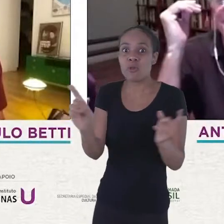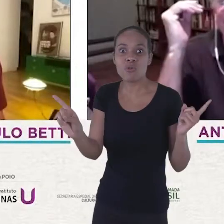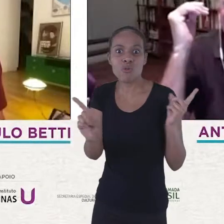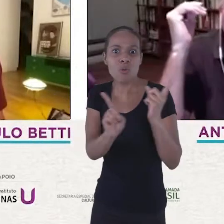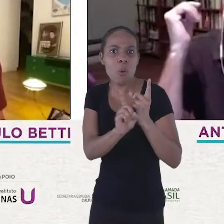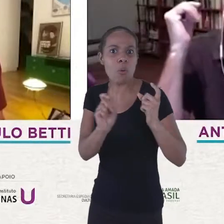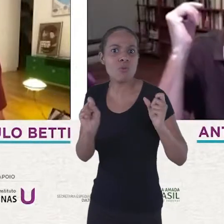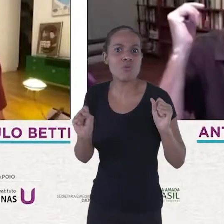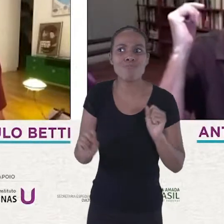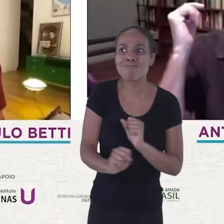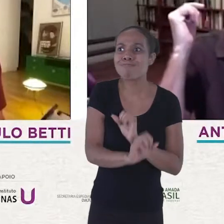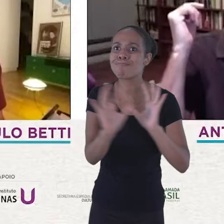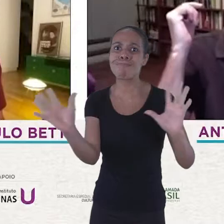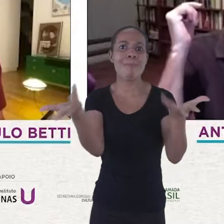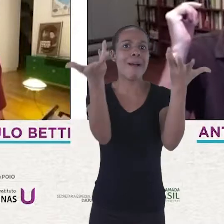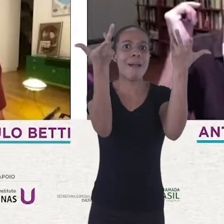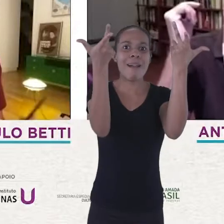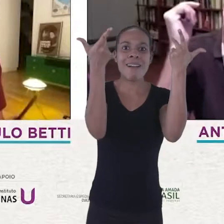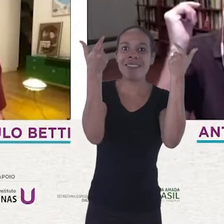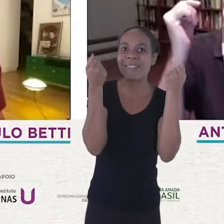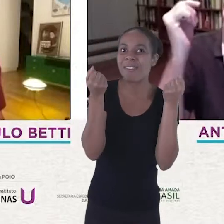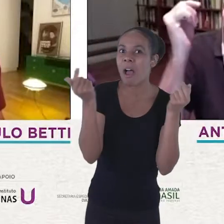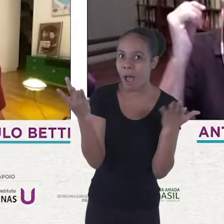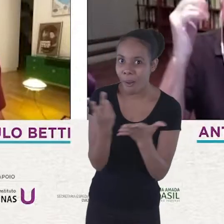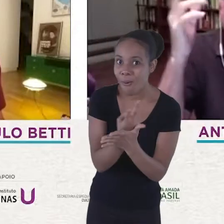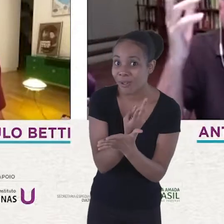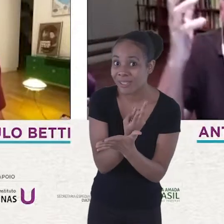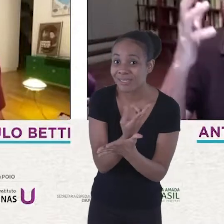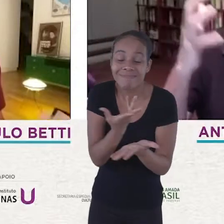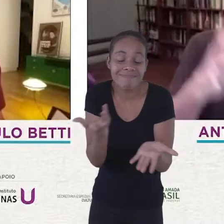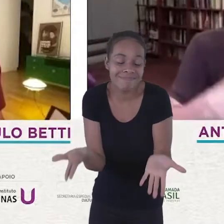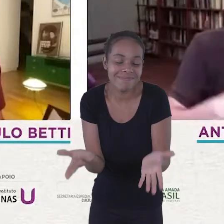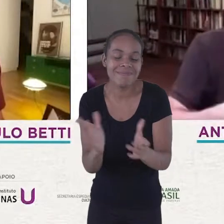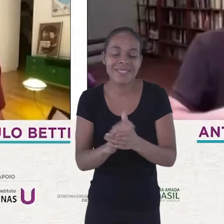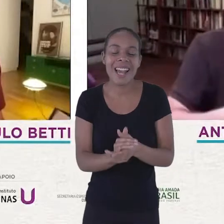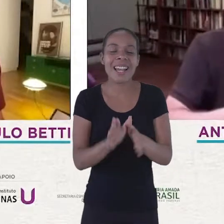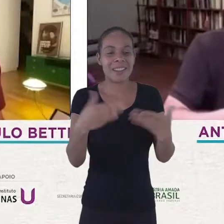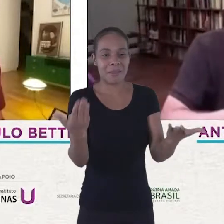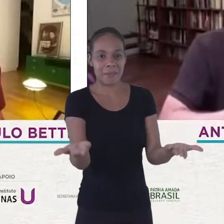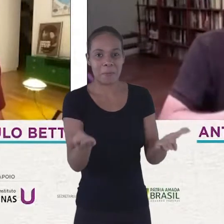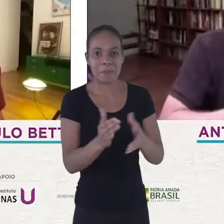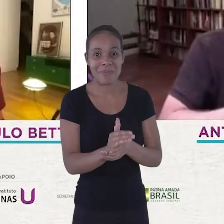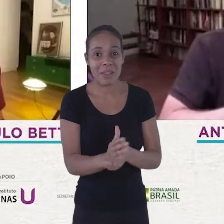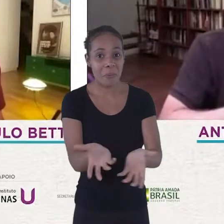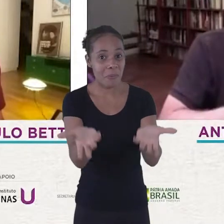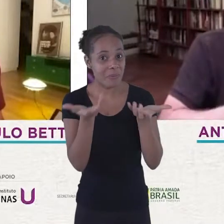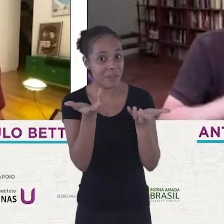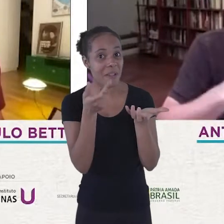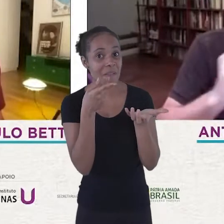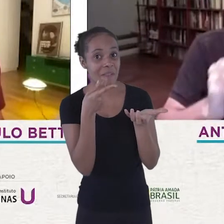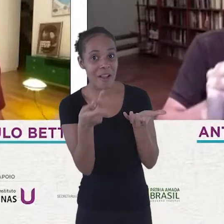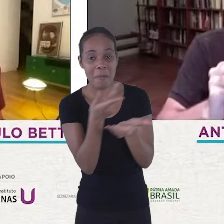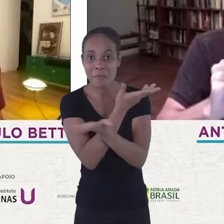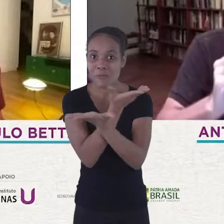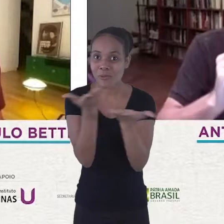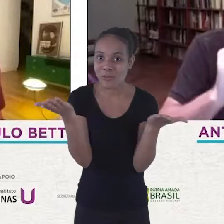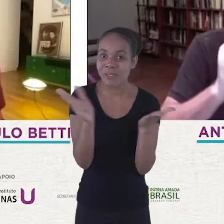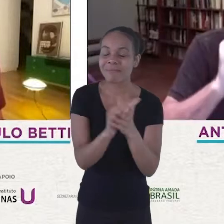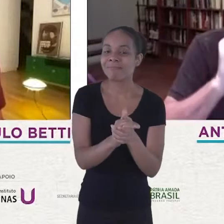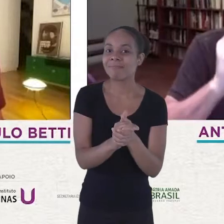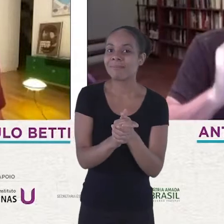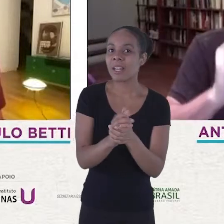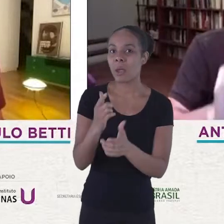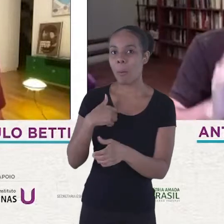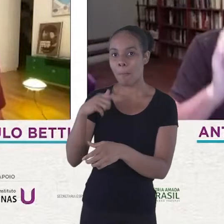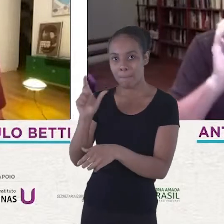prazer enorme a gente estar aqui. Eu quero dizer, primeiro, que eu vou usar uma palavra que